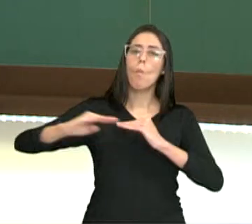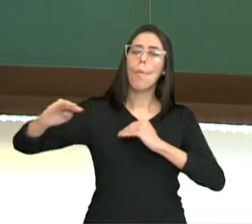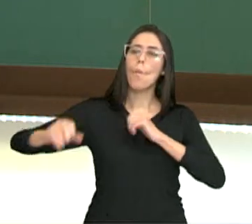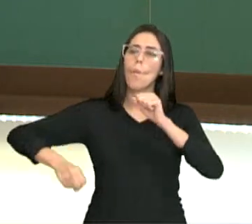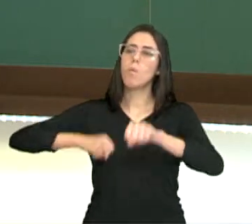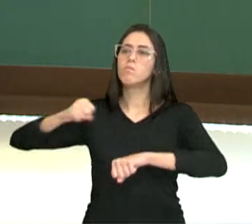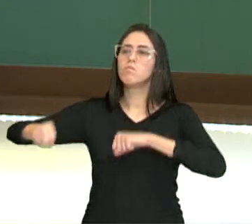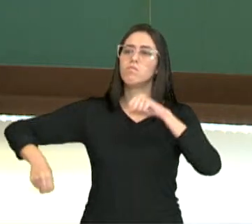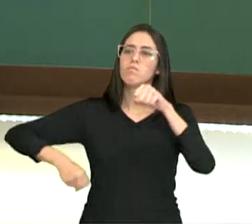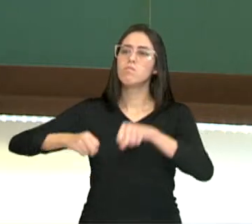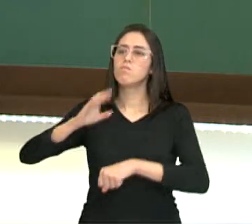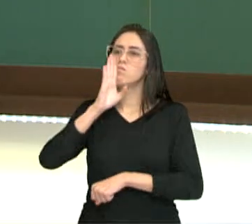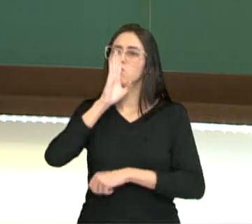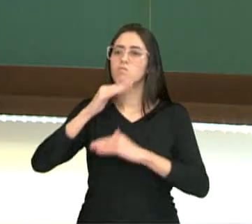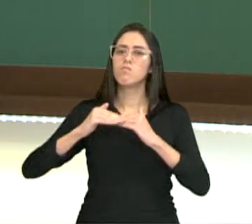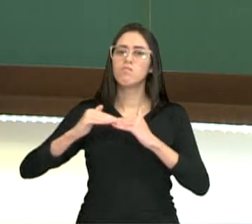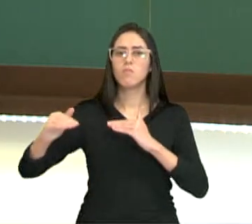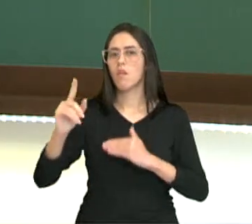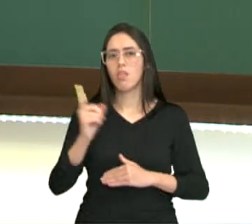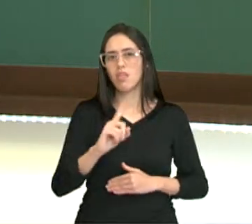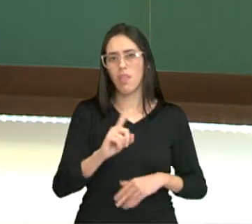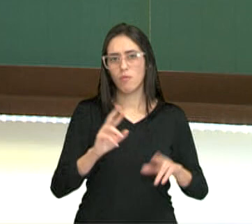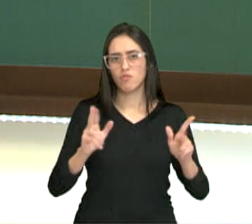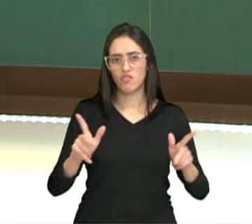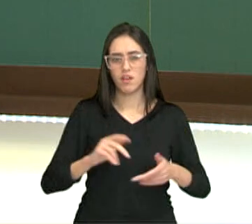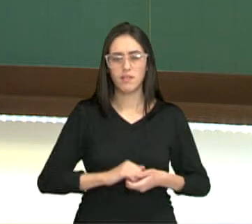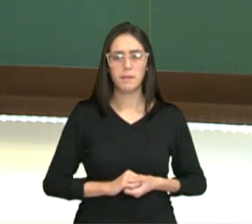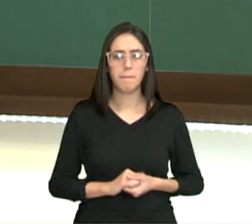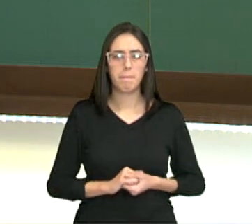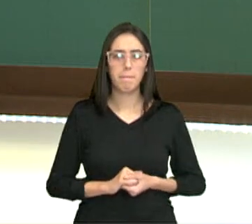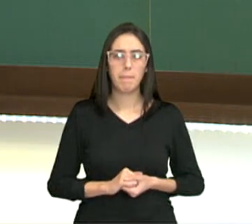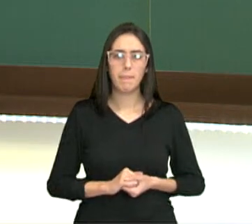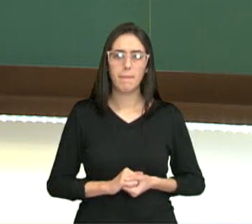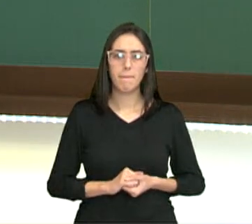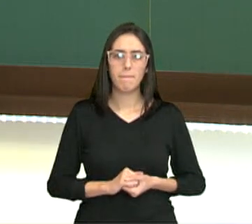nesse terreno sem esses acidentes naturais.